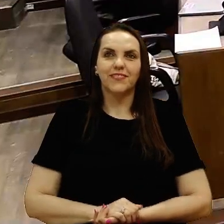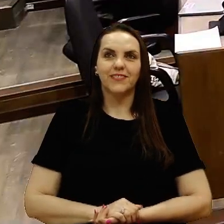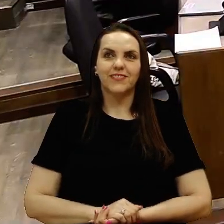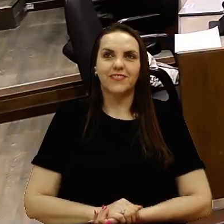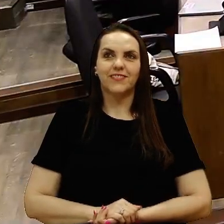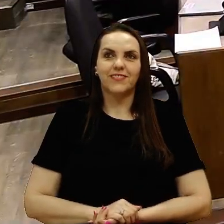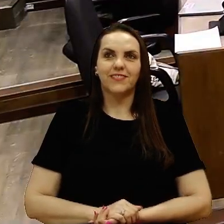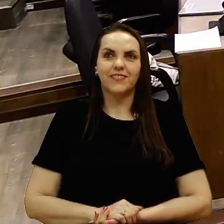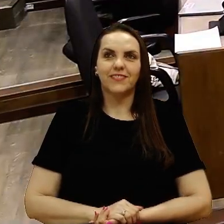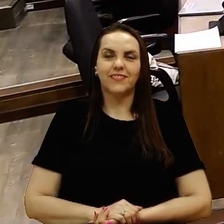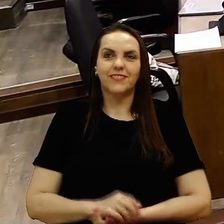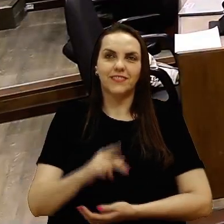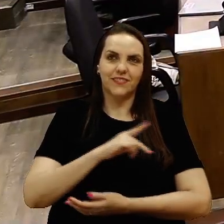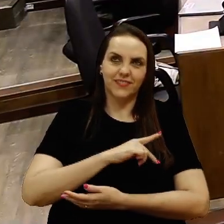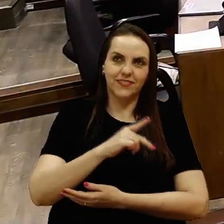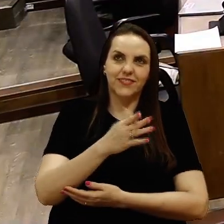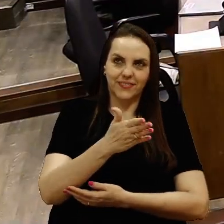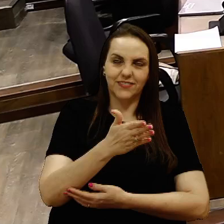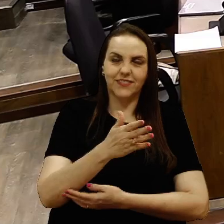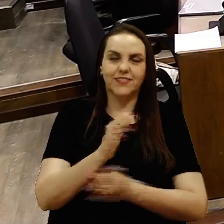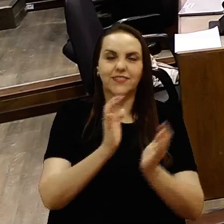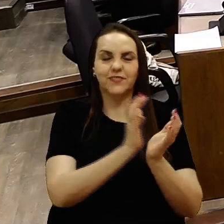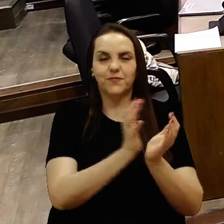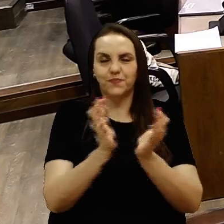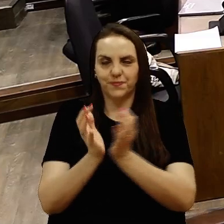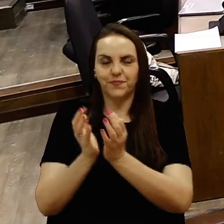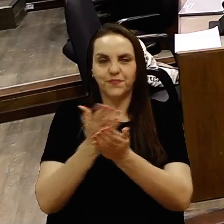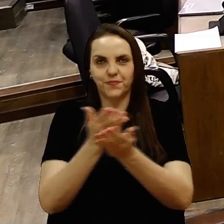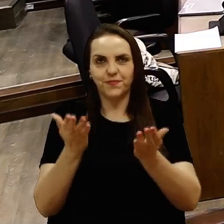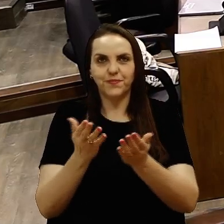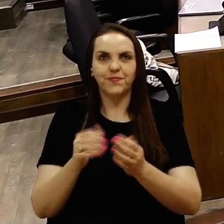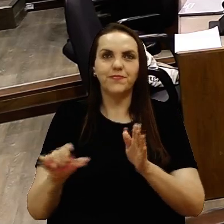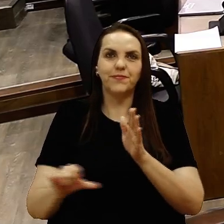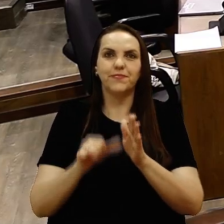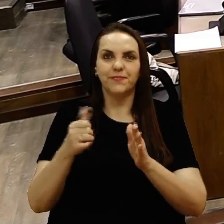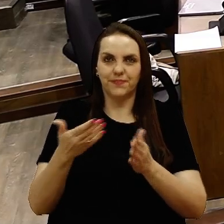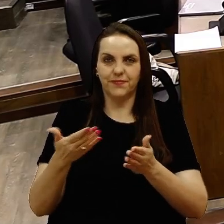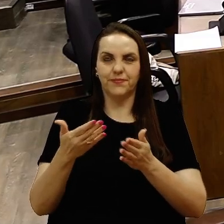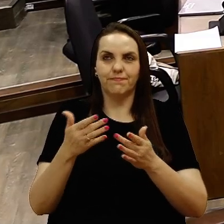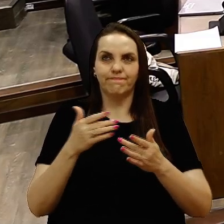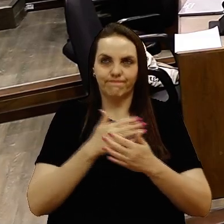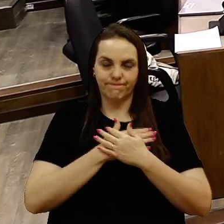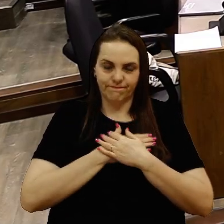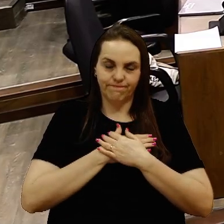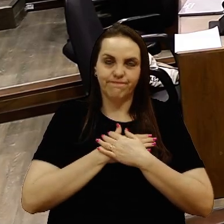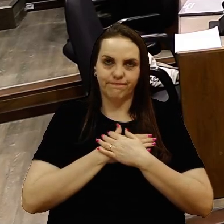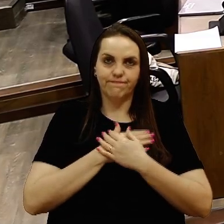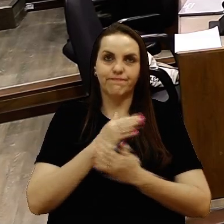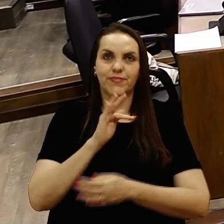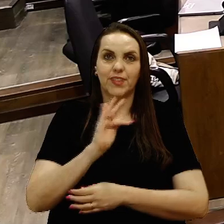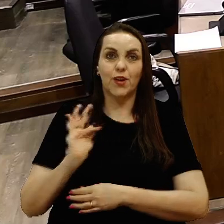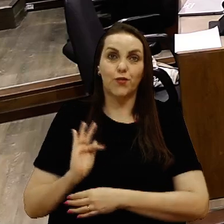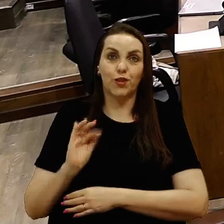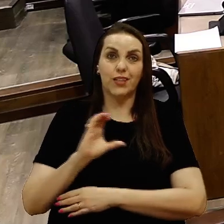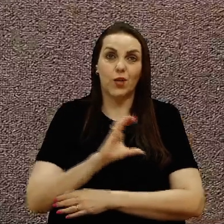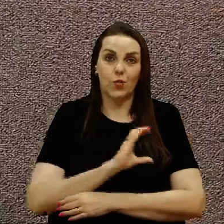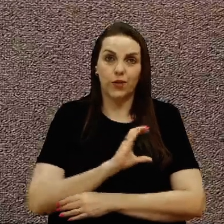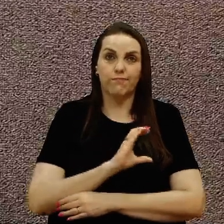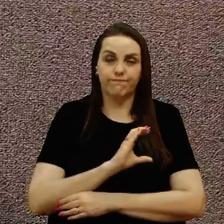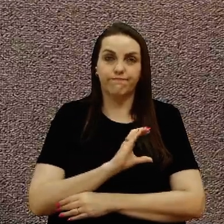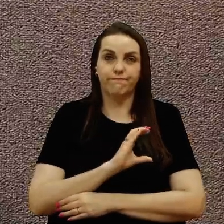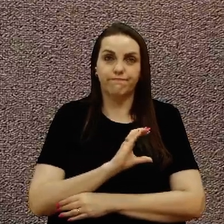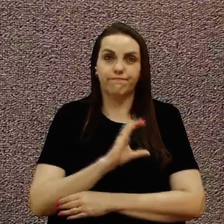Senhor presidente, nobres pares, primeiro de tudo, a minha solidariedade ao povo de Flores da Cunha, principalmente ao